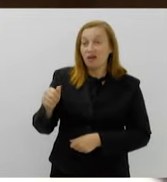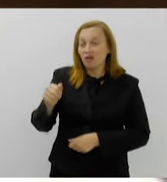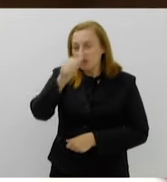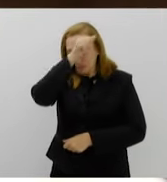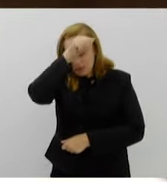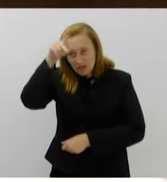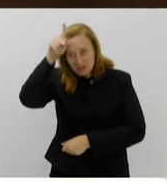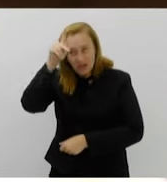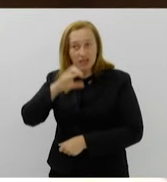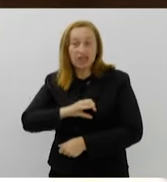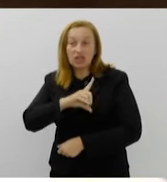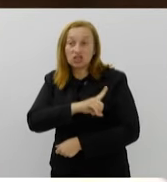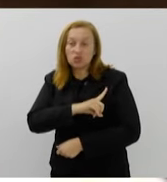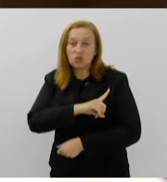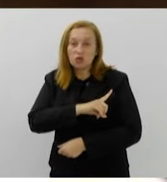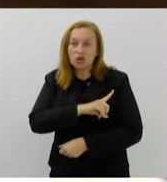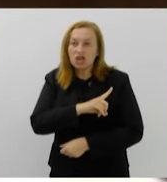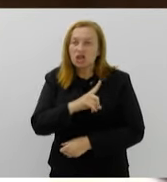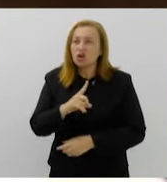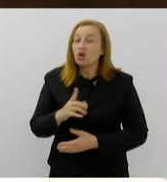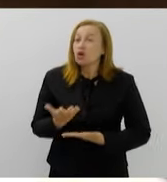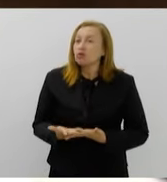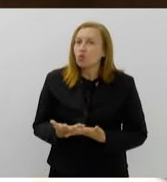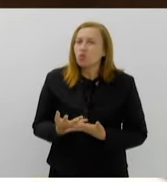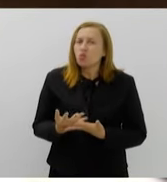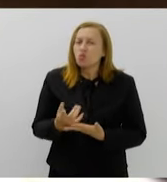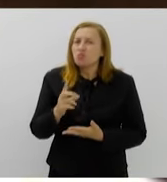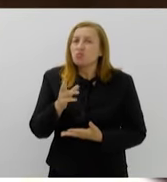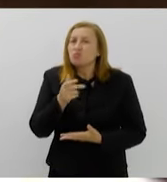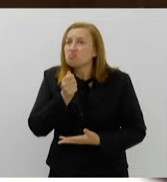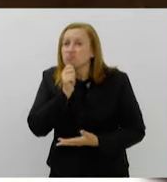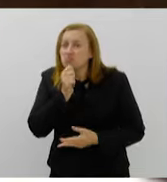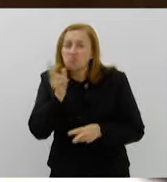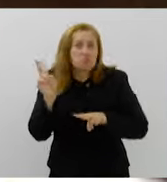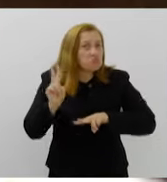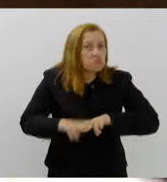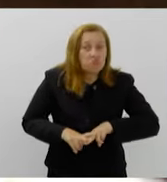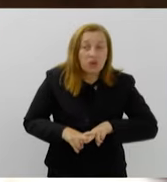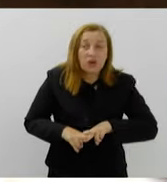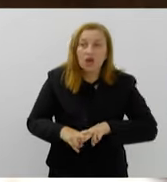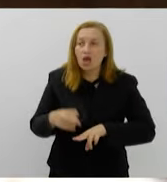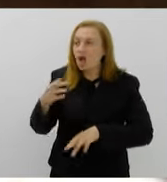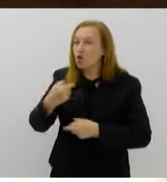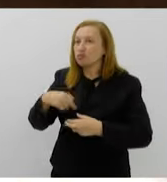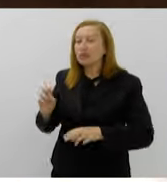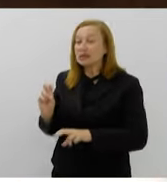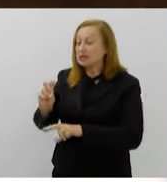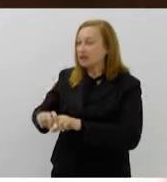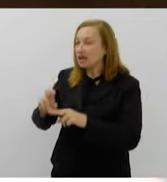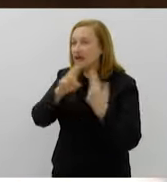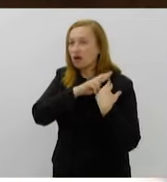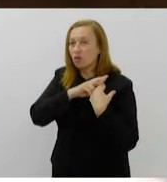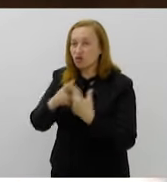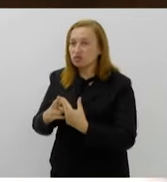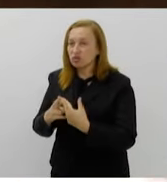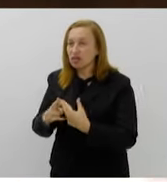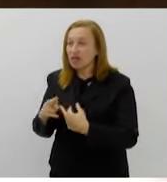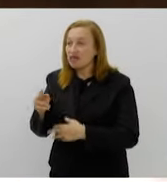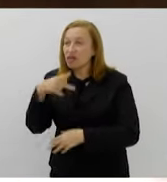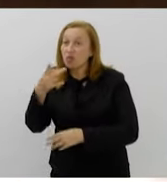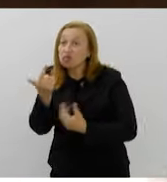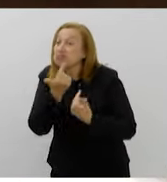reconhecimento facial naquela cidade hoje eu sentei lá com responsável perguntei ele falou que eu não sabia me responder ou melhor que não